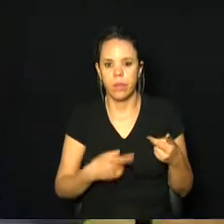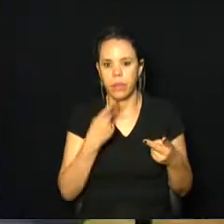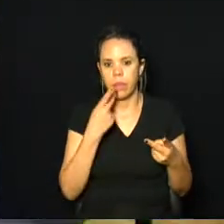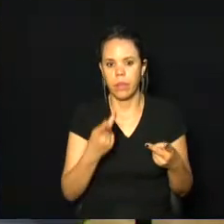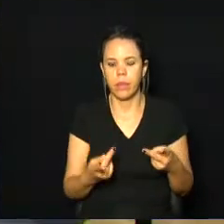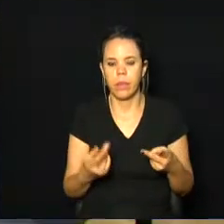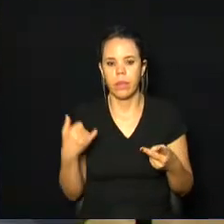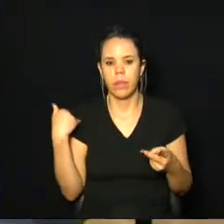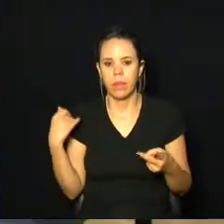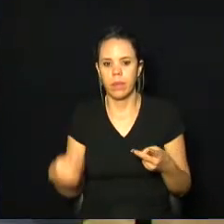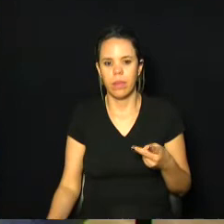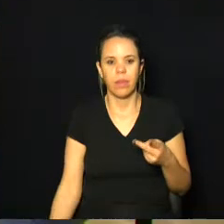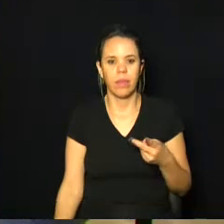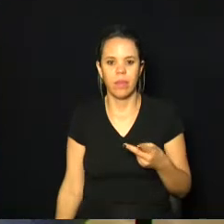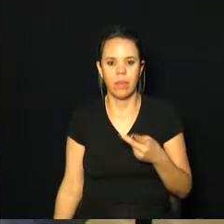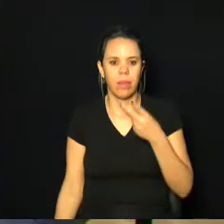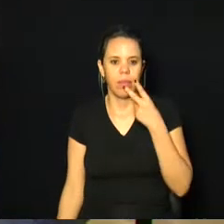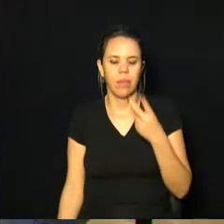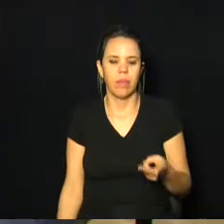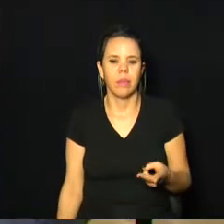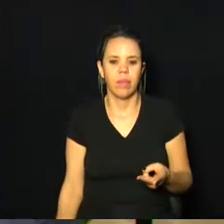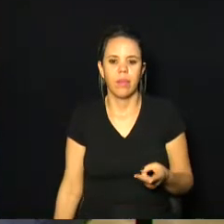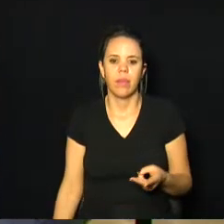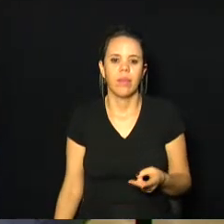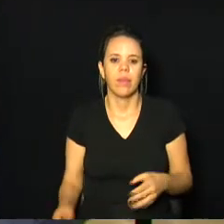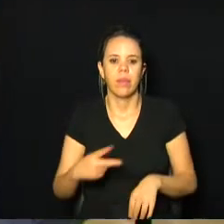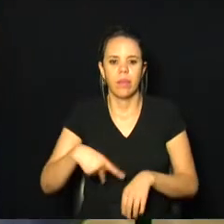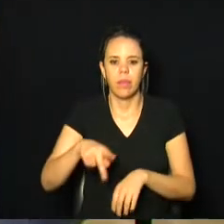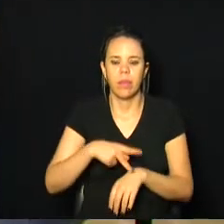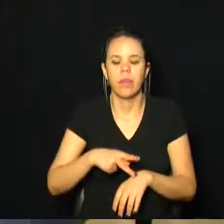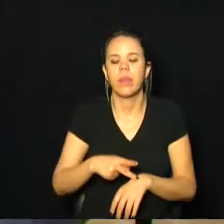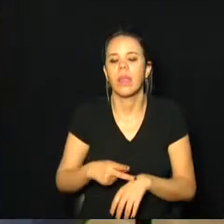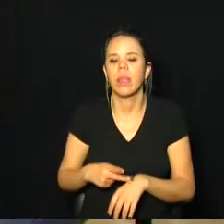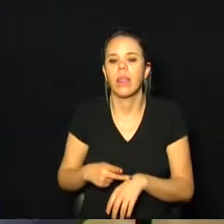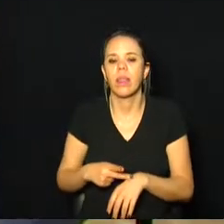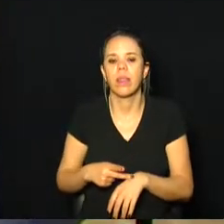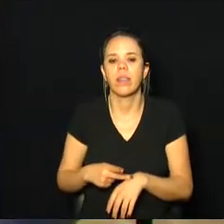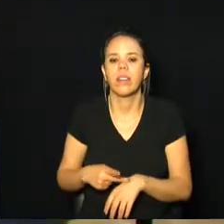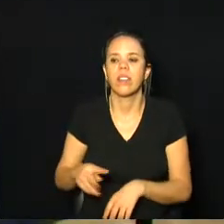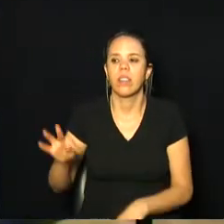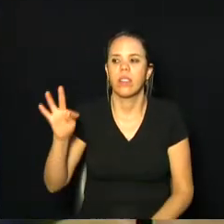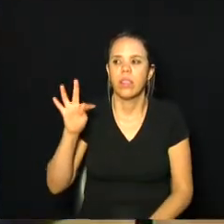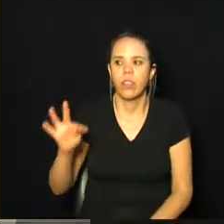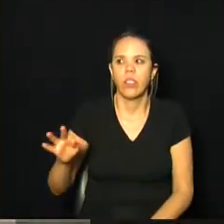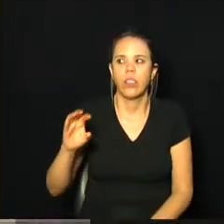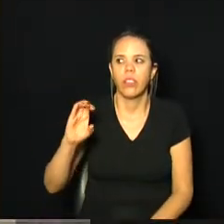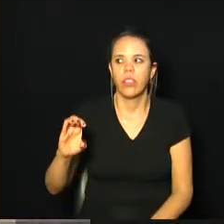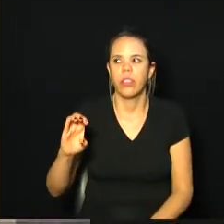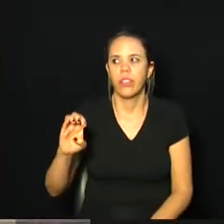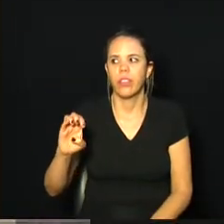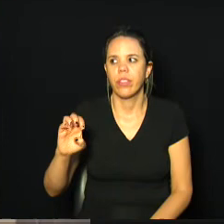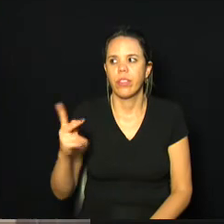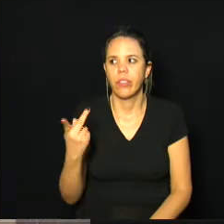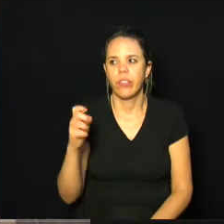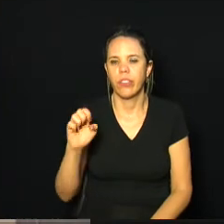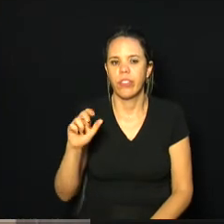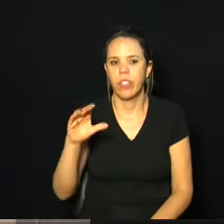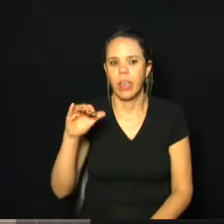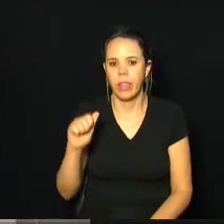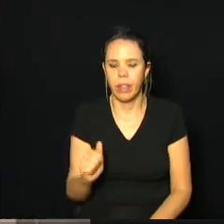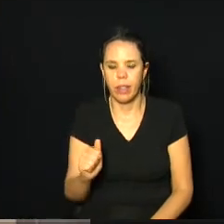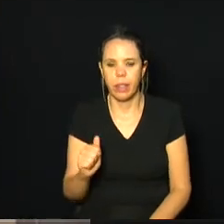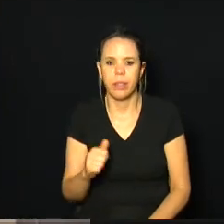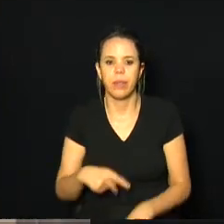sua idade, hein, Pampa? Quando você falou Tchecoslováquia, República Tcheca, né? Sim, exatamente. É porque